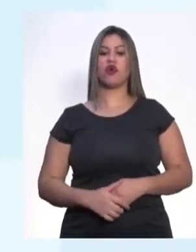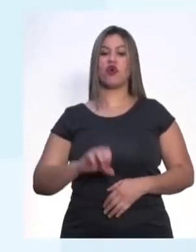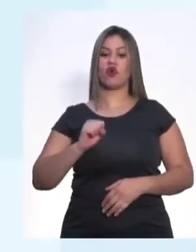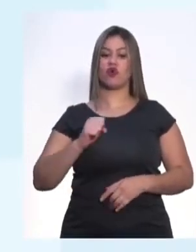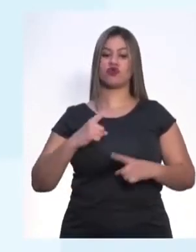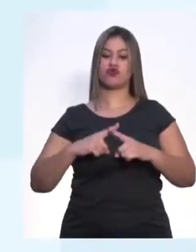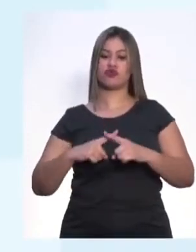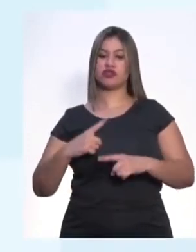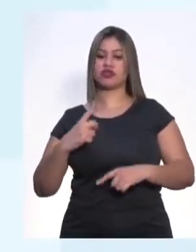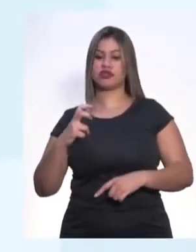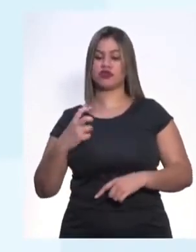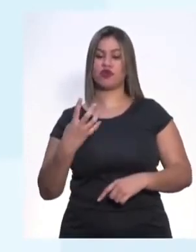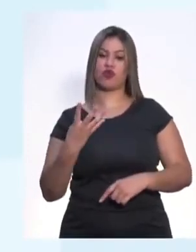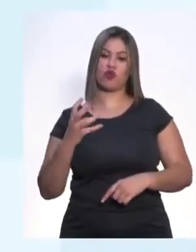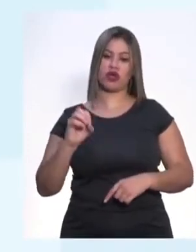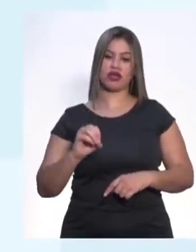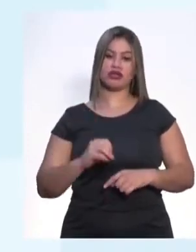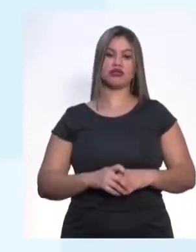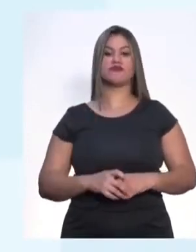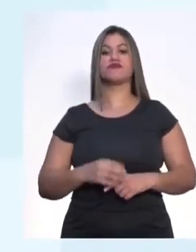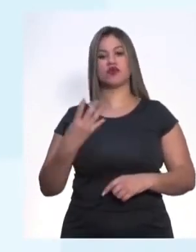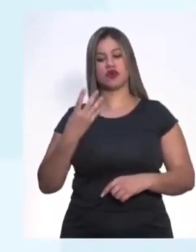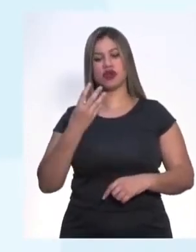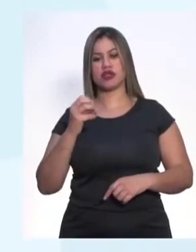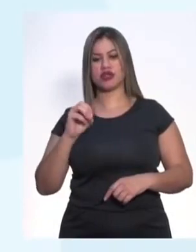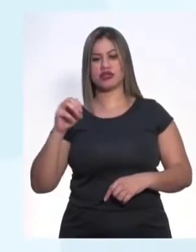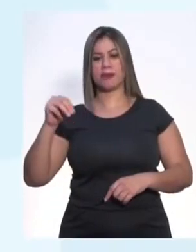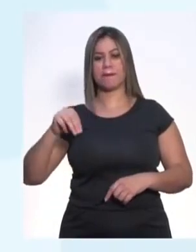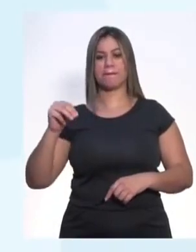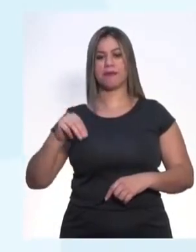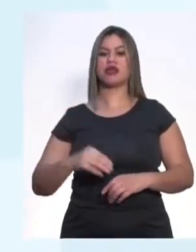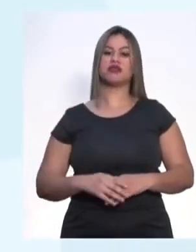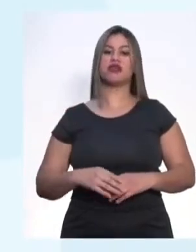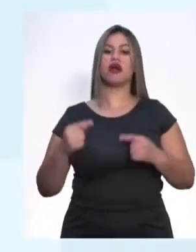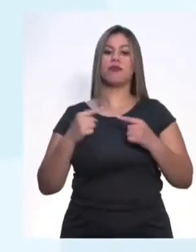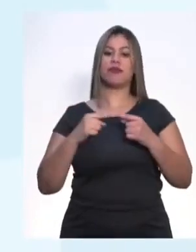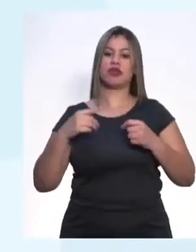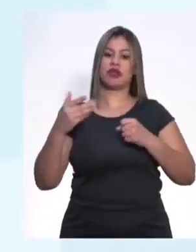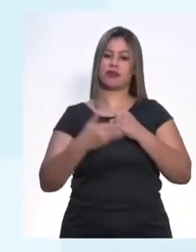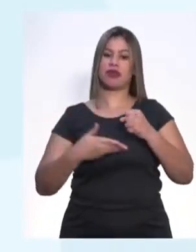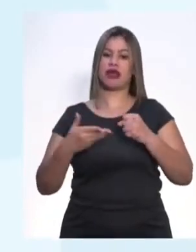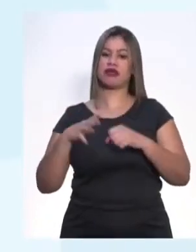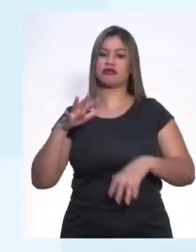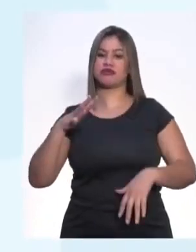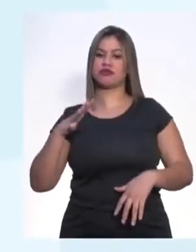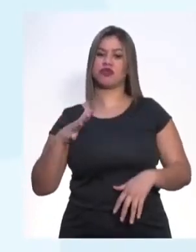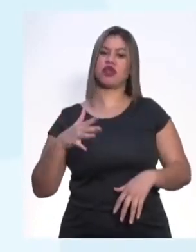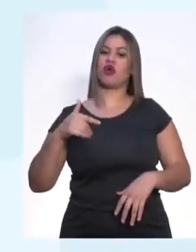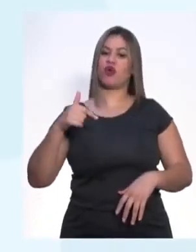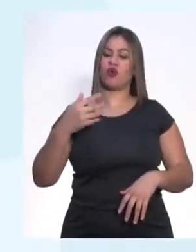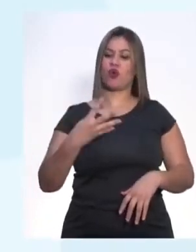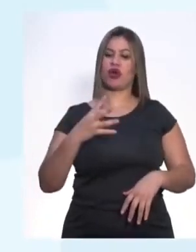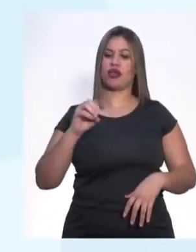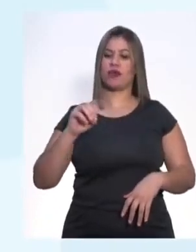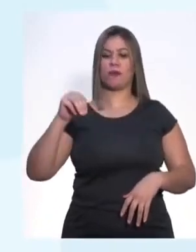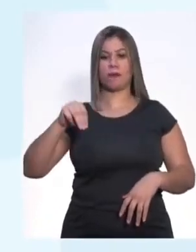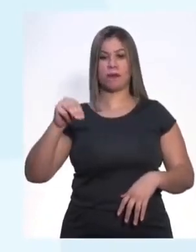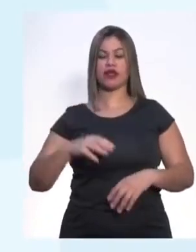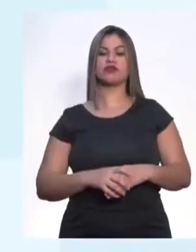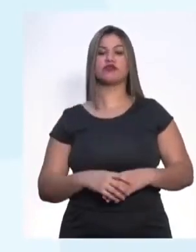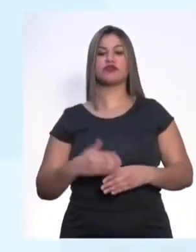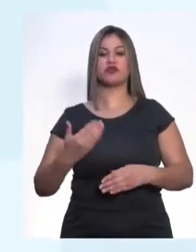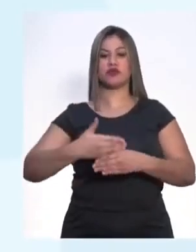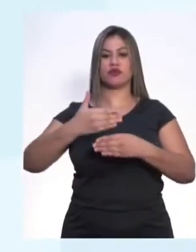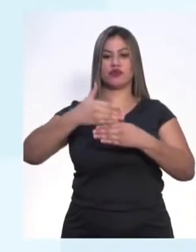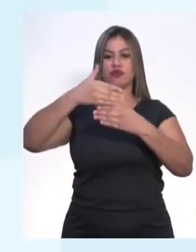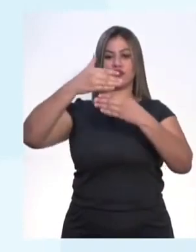5? 40. 40 metros. Quer dizer que esta base mede 40 metros. Então, o muro vai ser